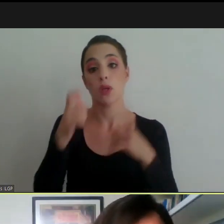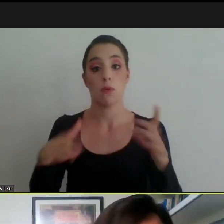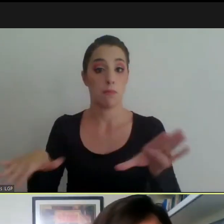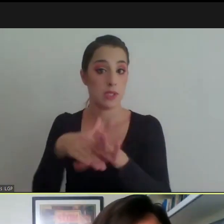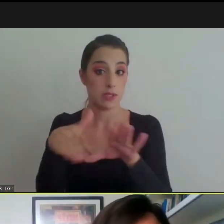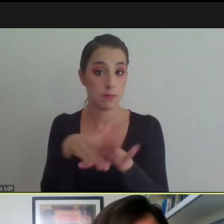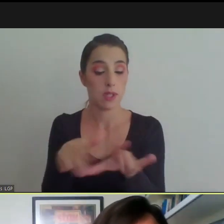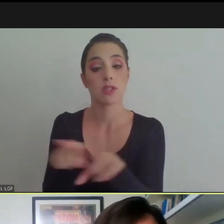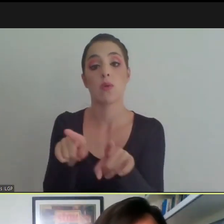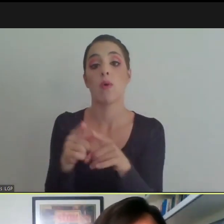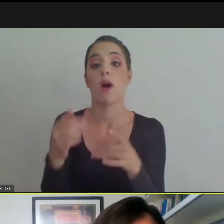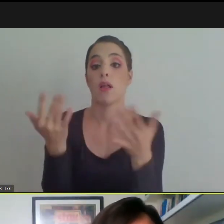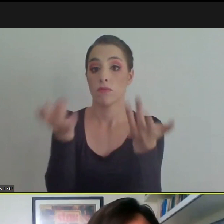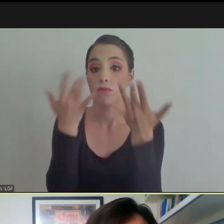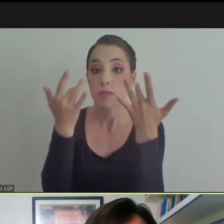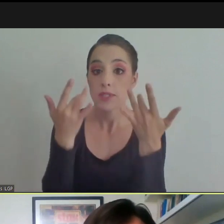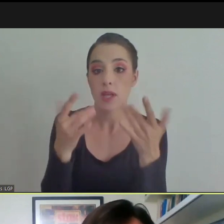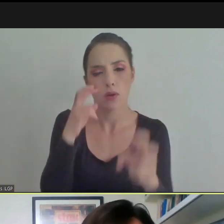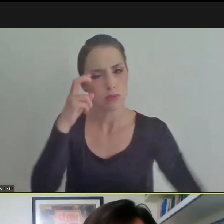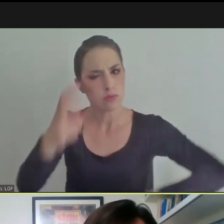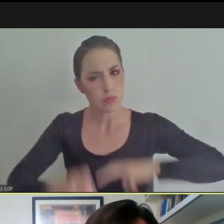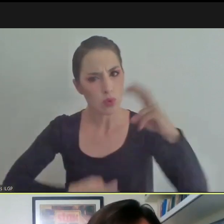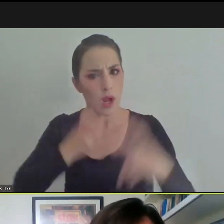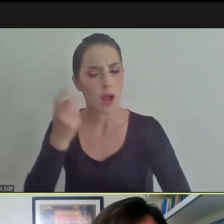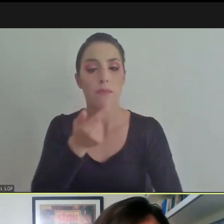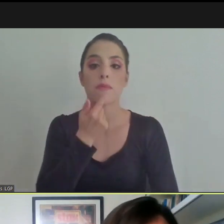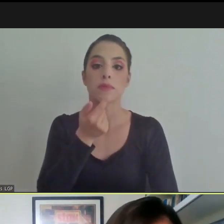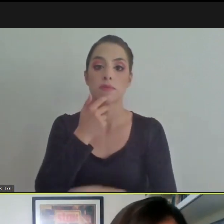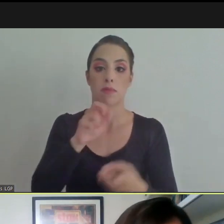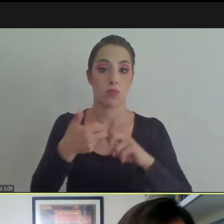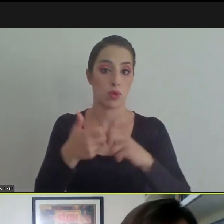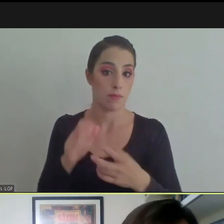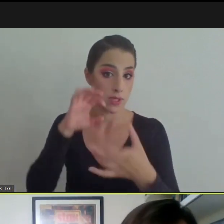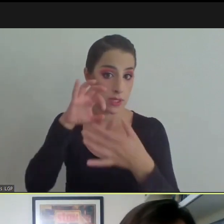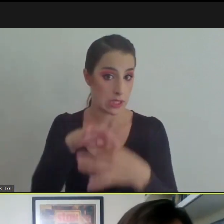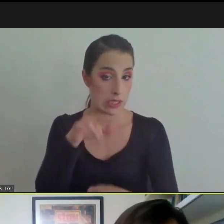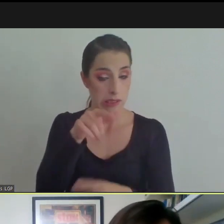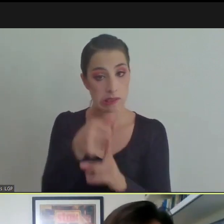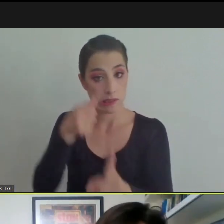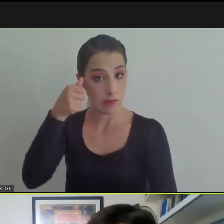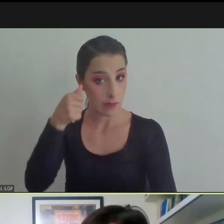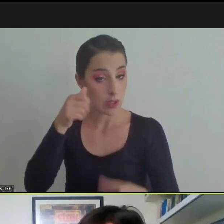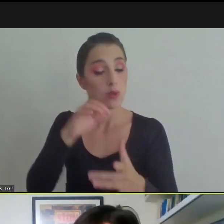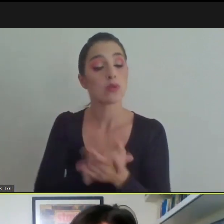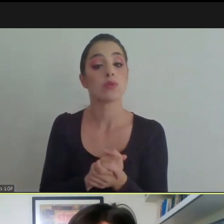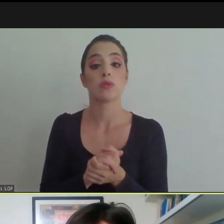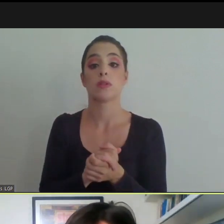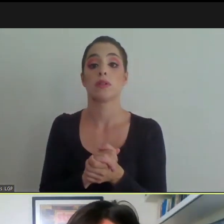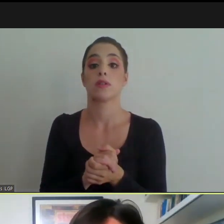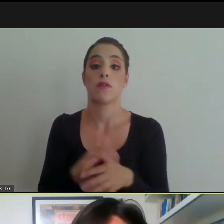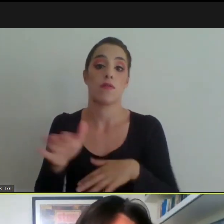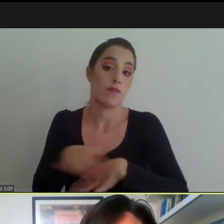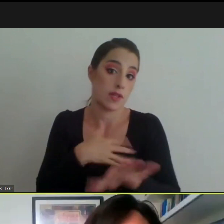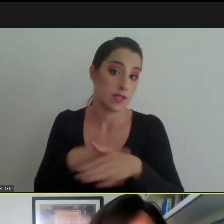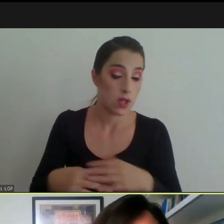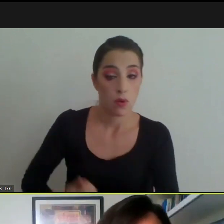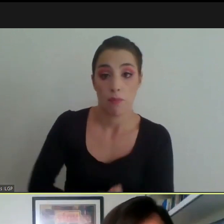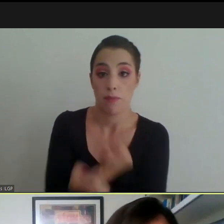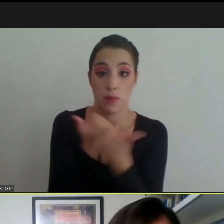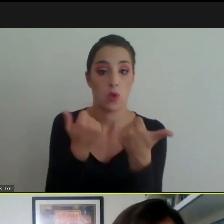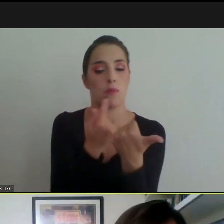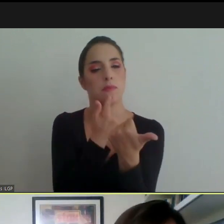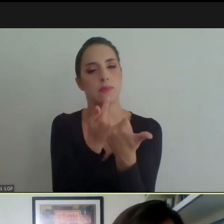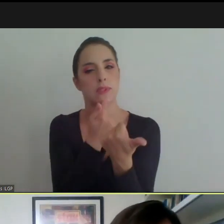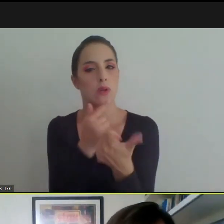explorarem dados existentes para identificar os problemas relacionados a esses desafios, fazer uma melhor identificação de